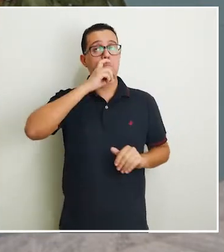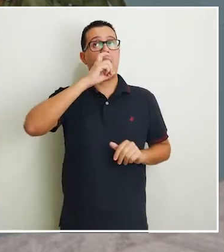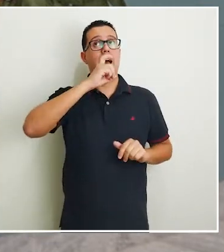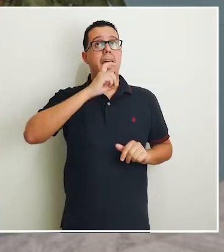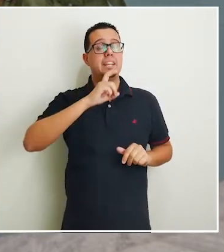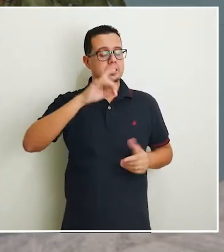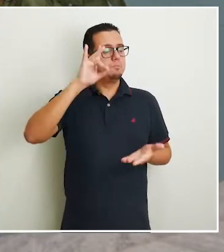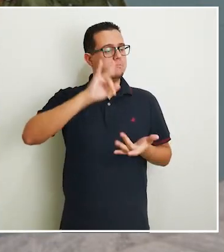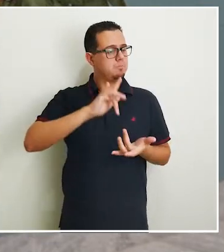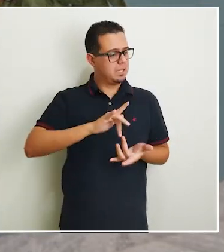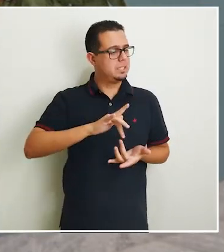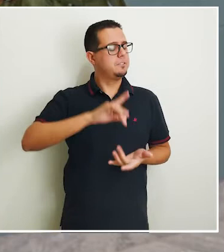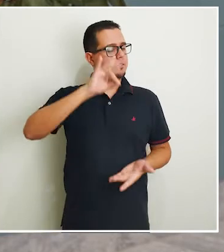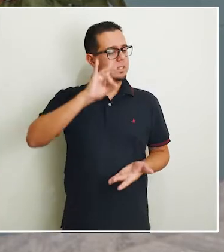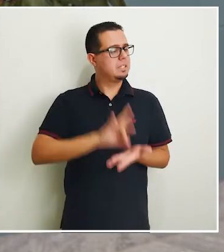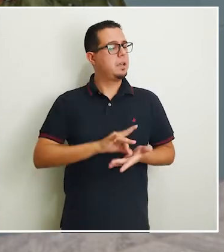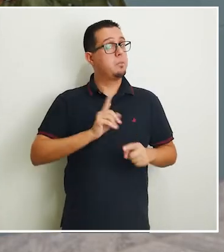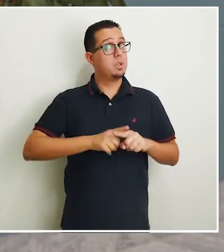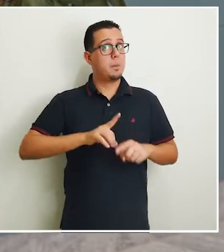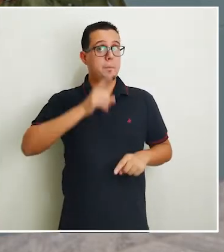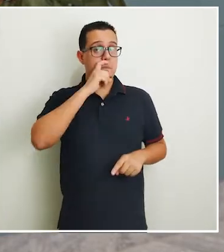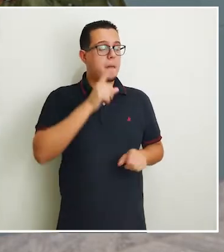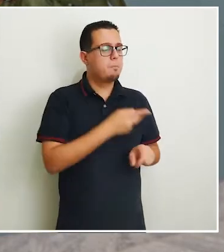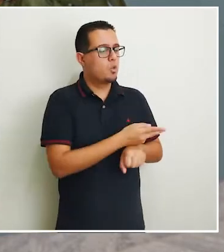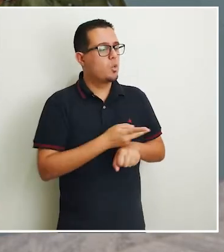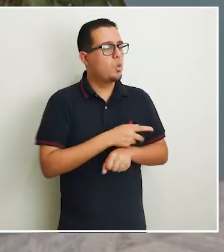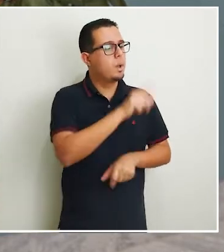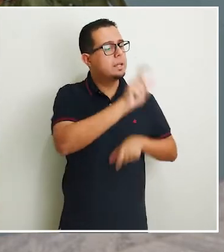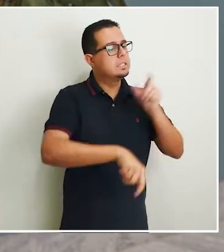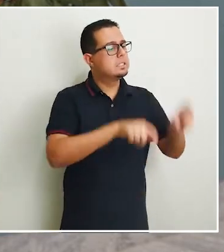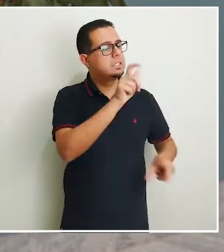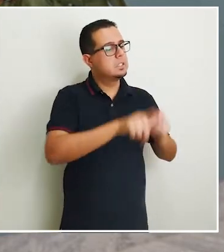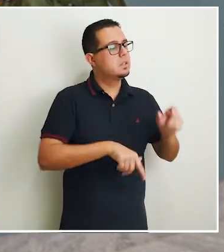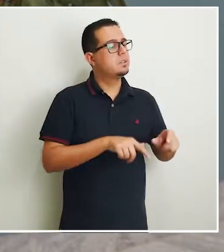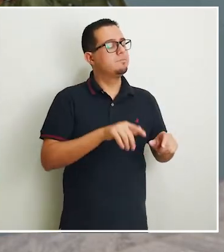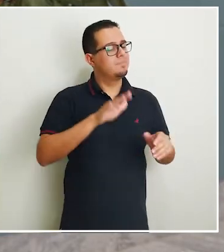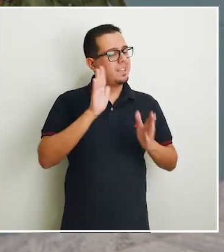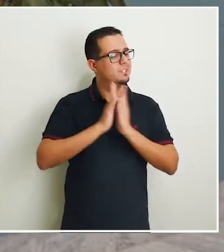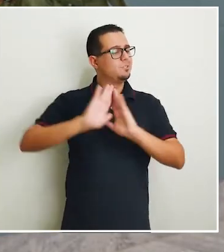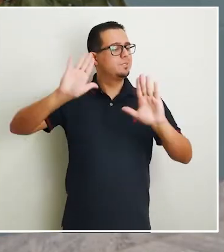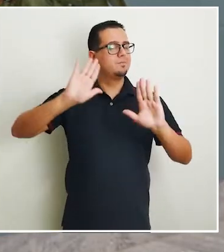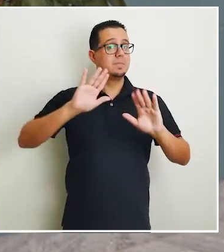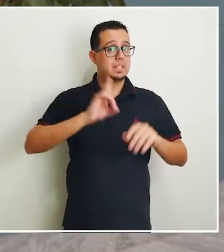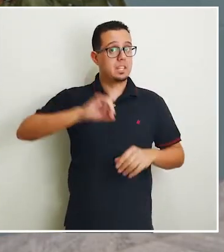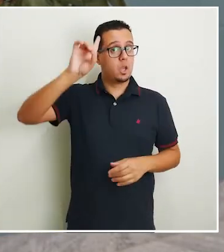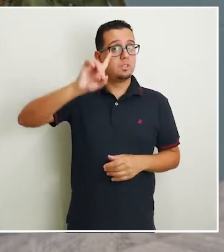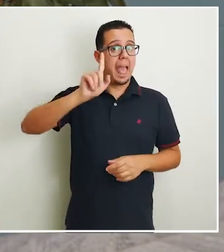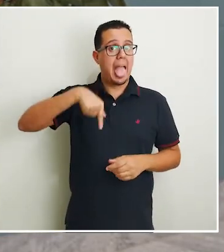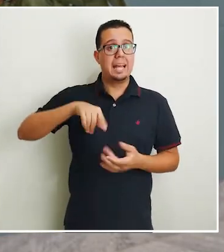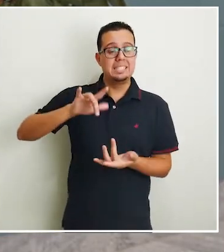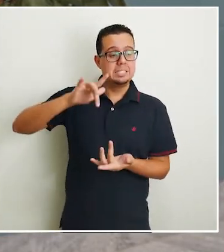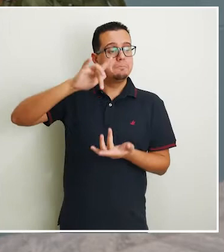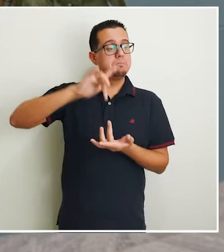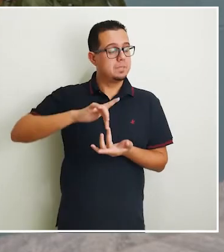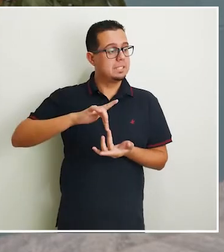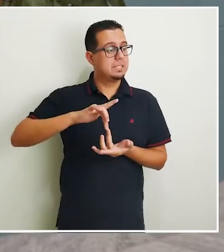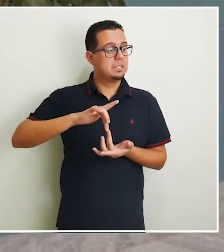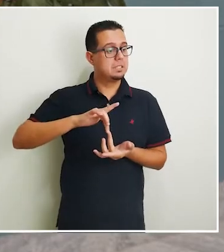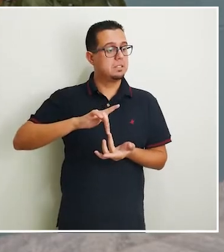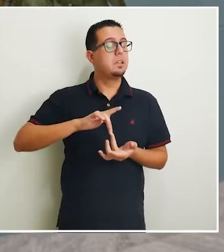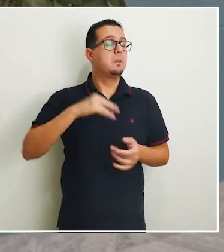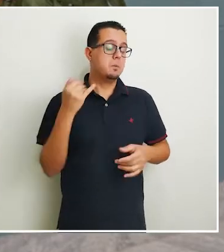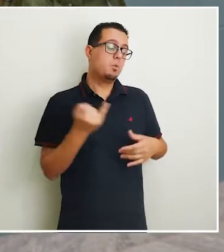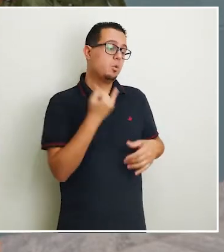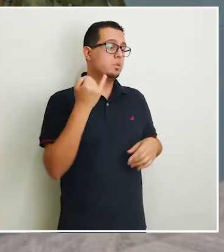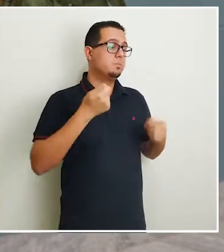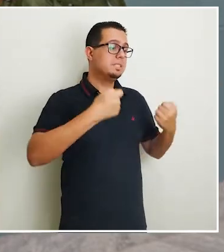verdade, porque são estes que o Pai procura para seus adoradores. Deus é espírito e importa que os seus adoradores